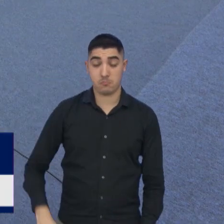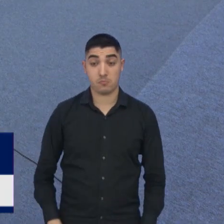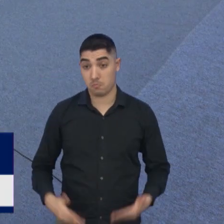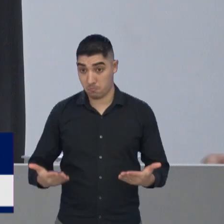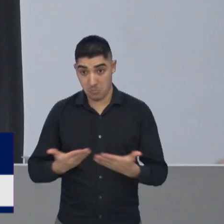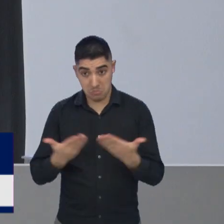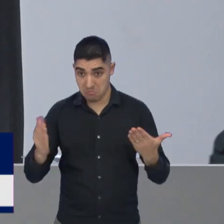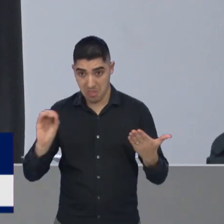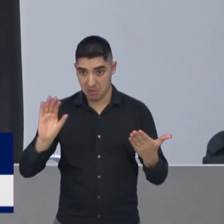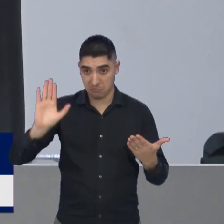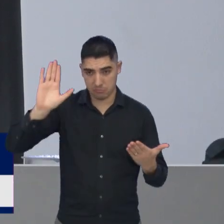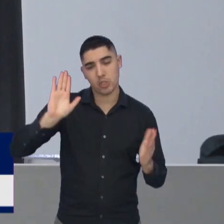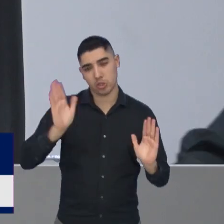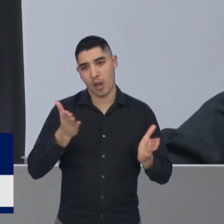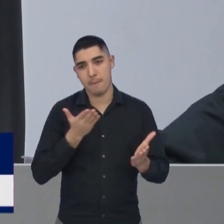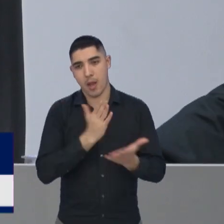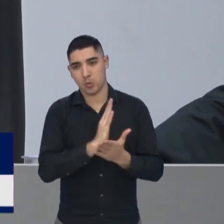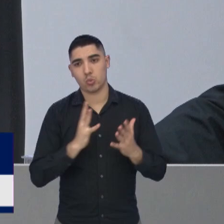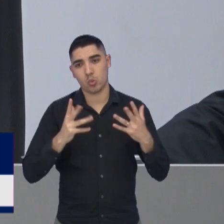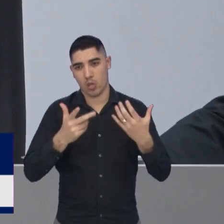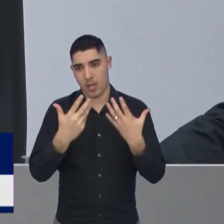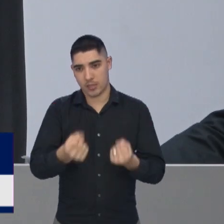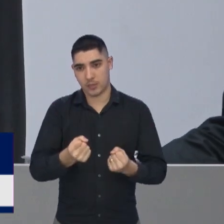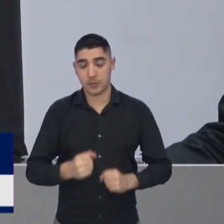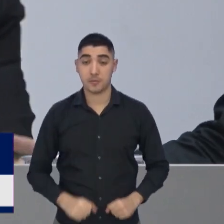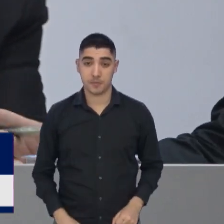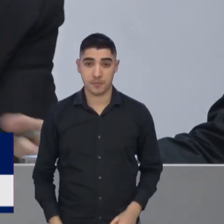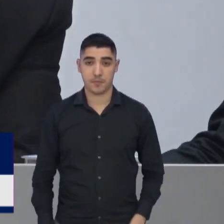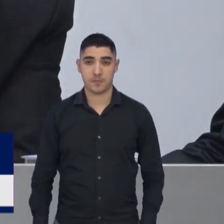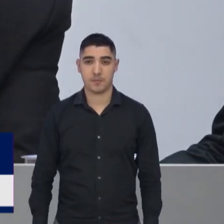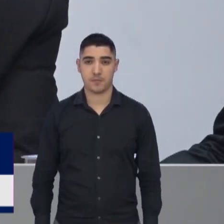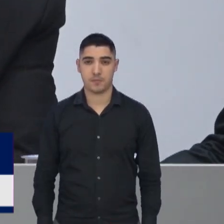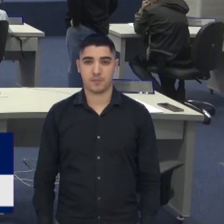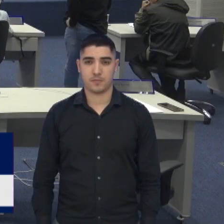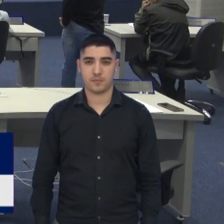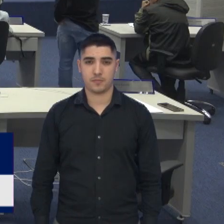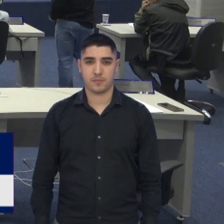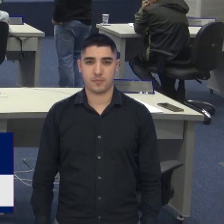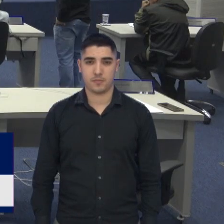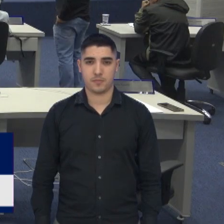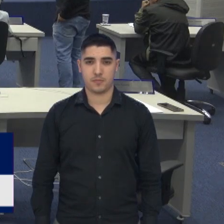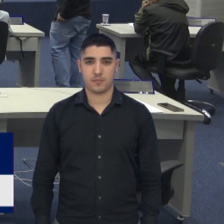presidente. Sem nenhum voto contrário, está aprovado por unanimidade.